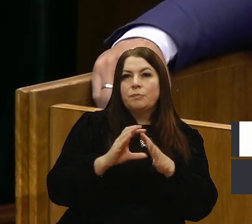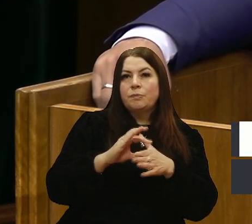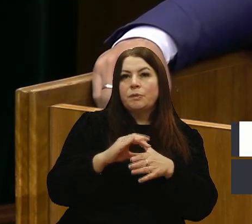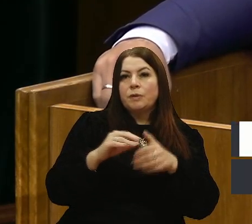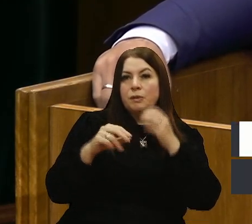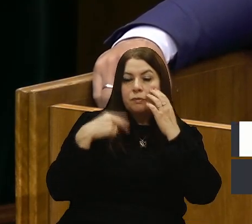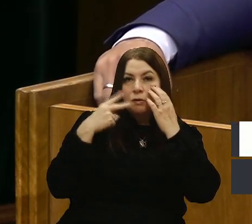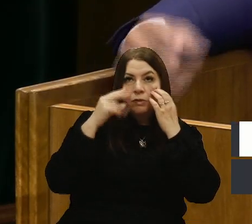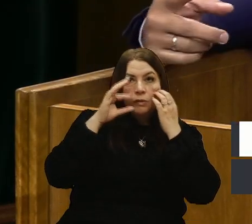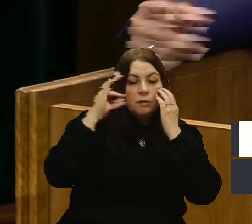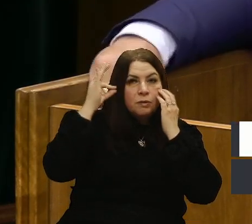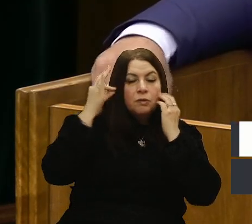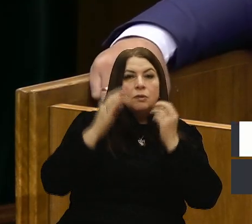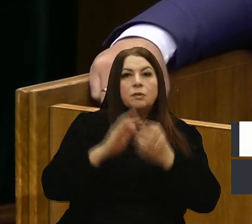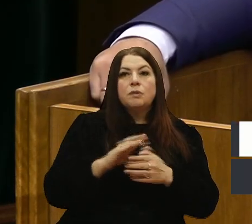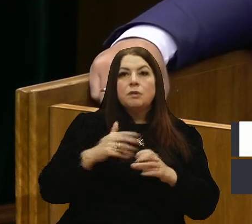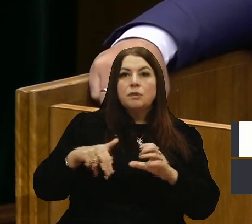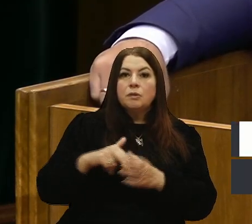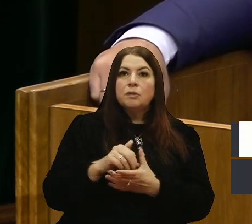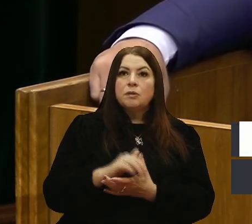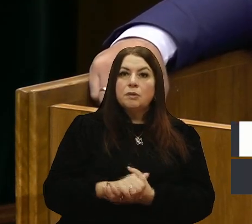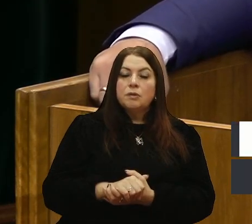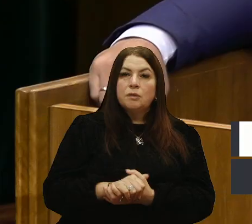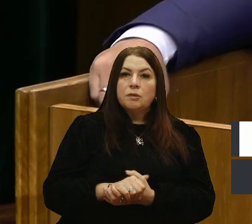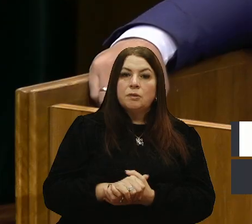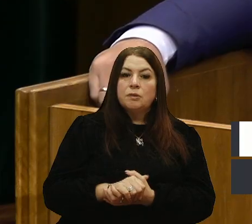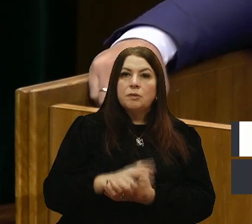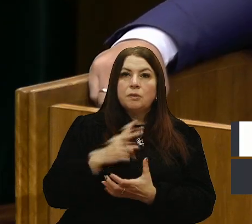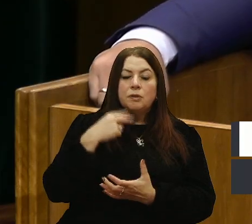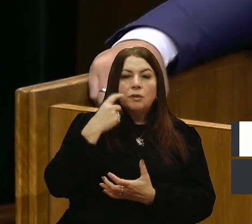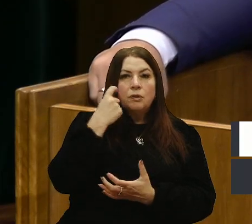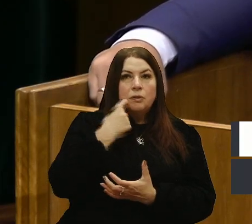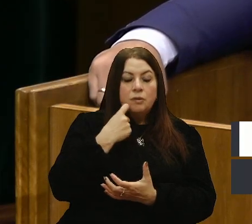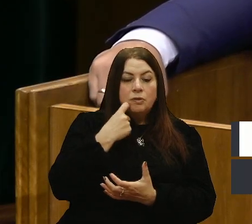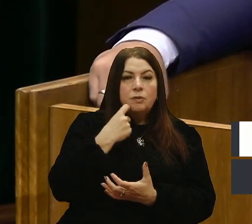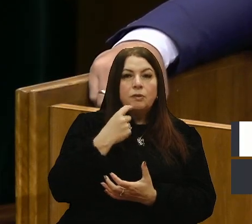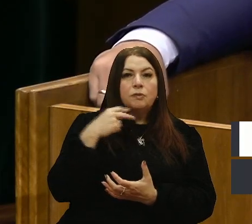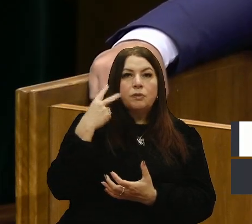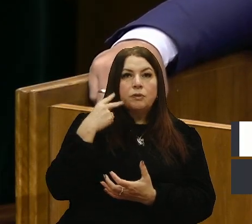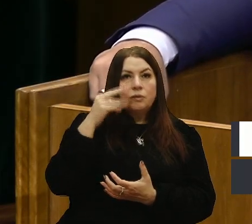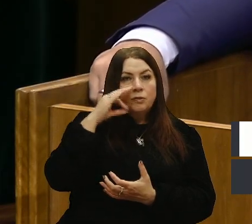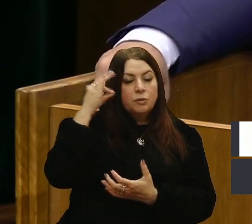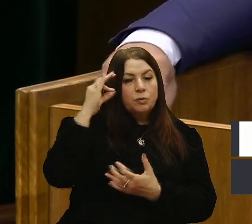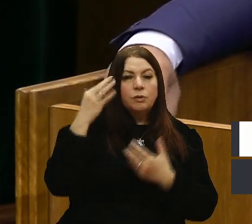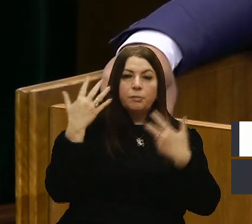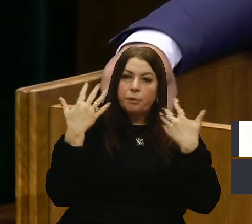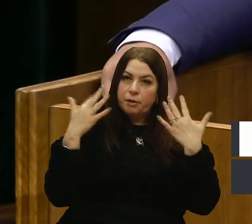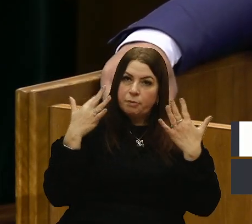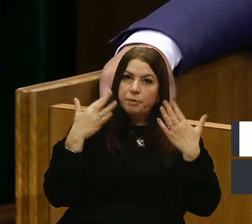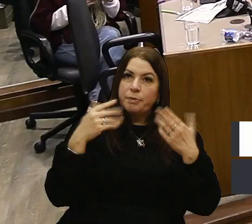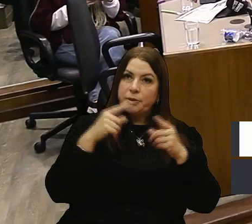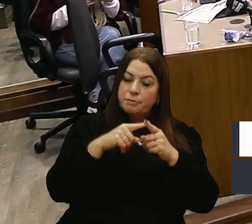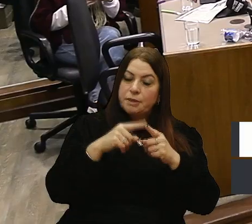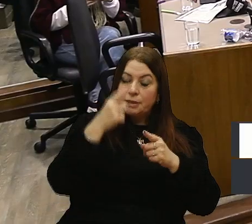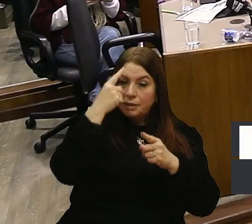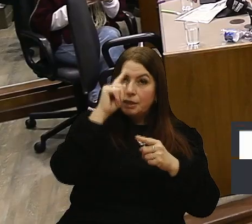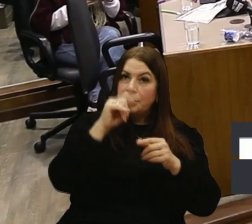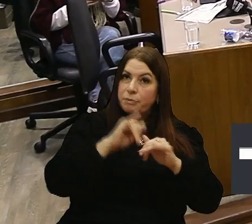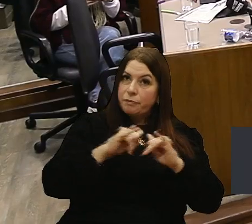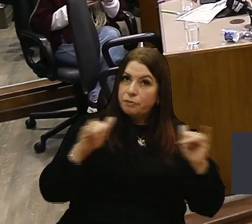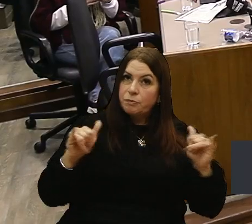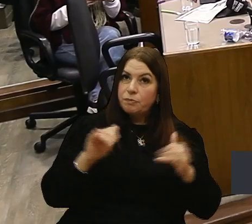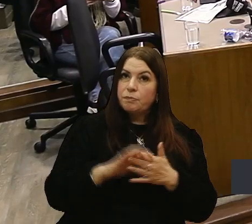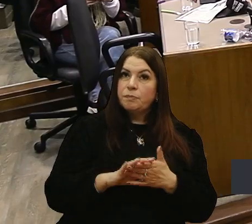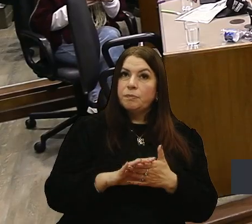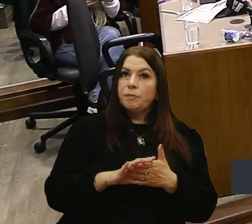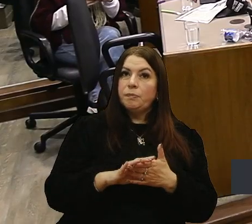o vereador Adonei Machado, da tribuna. Sua parte, vereador Caleb. Vereador Adonei, ele parabenizar pela iniciativa, né, de levar informação a